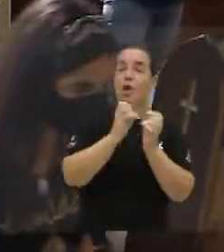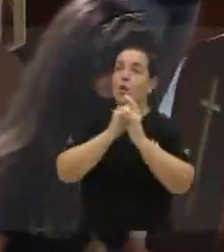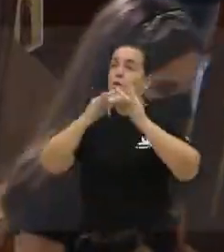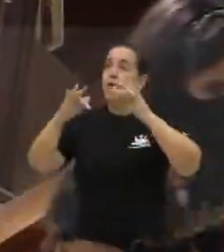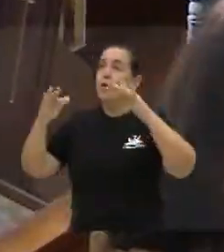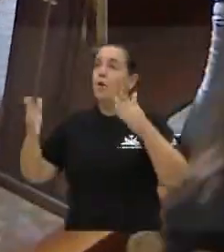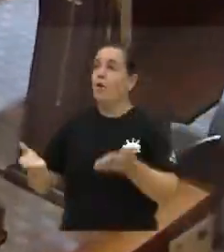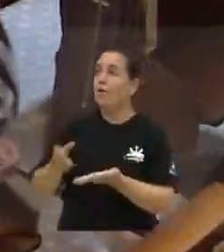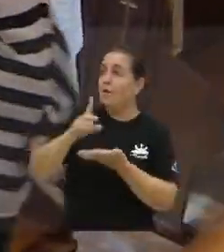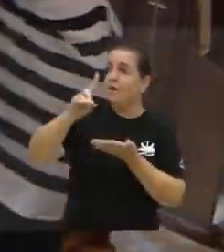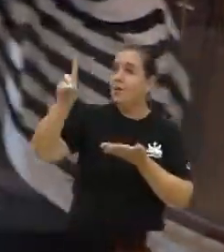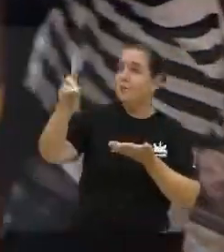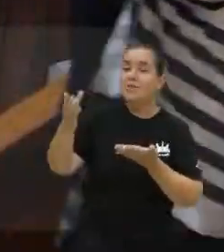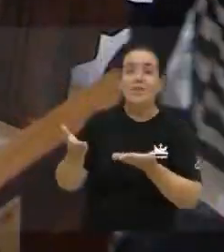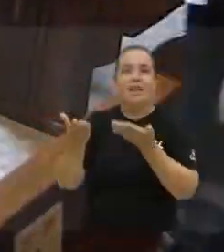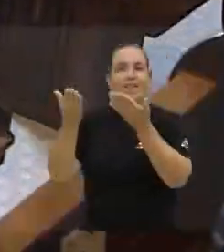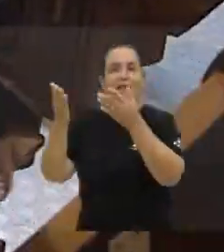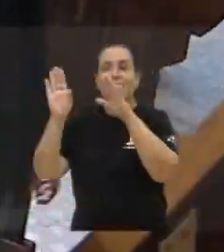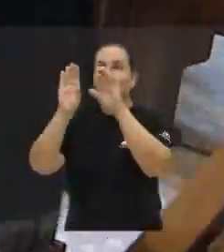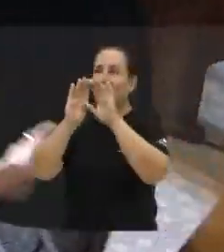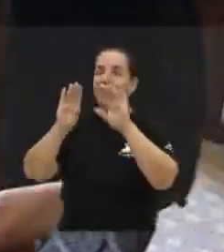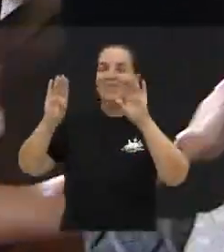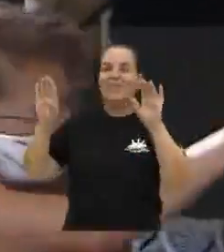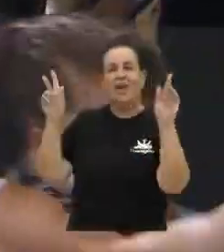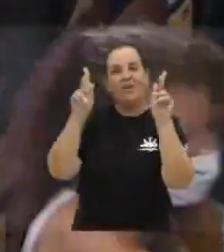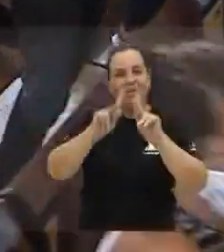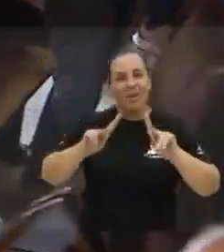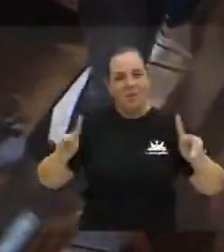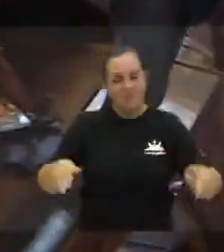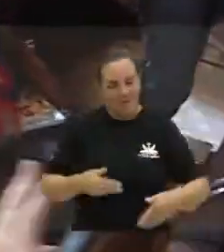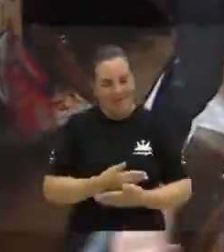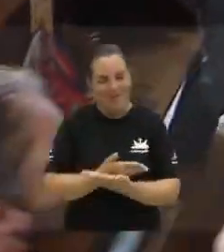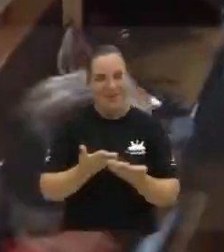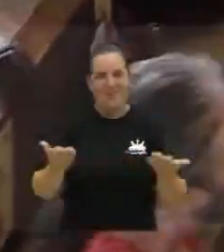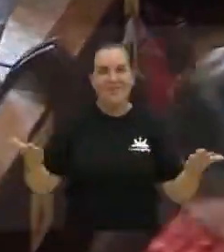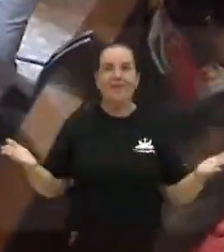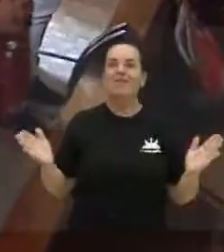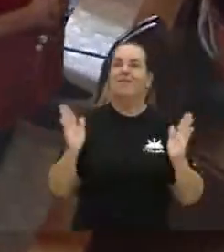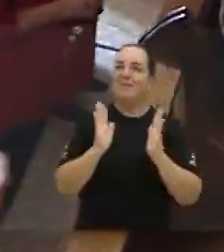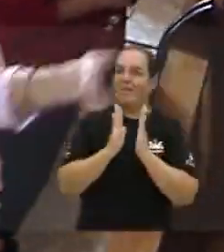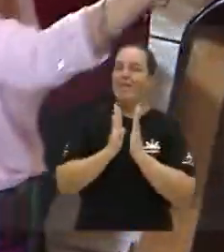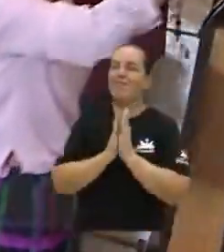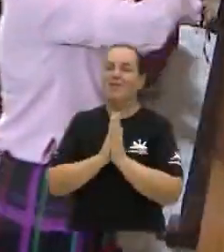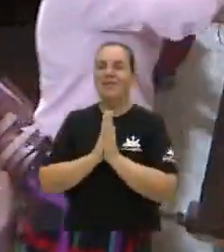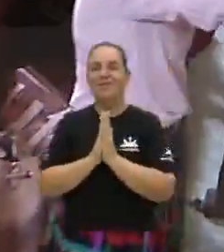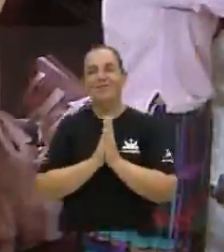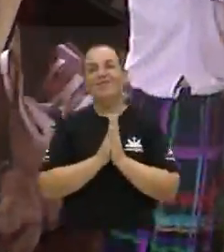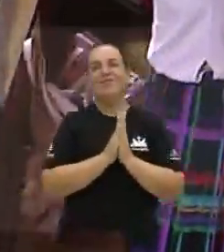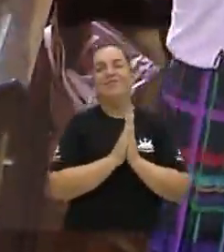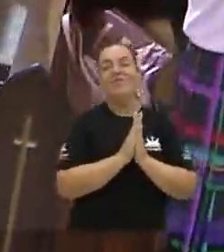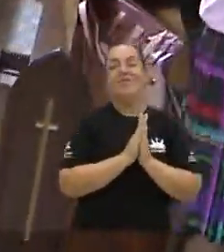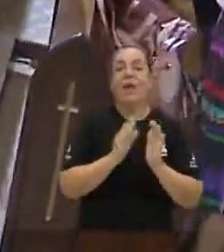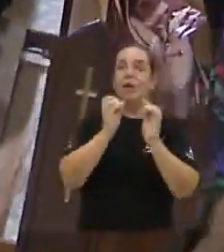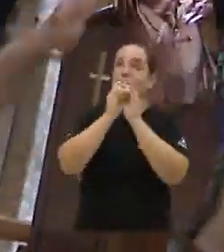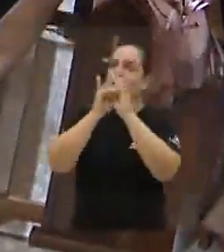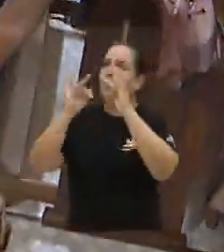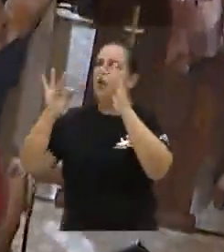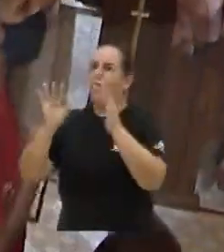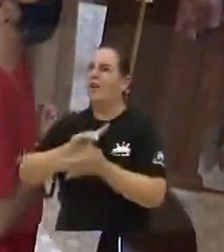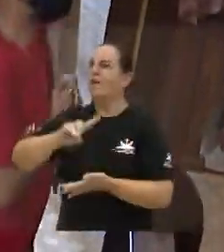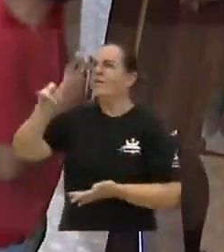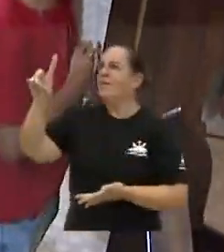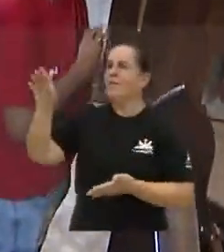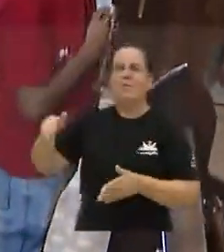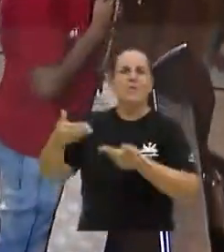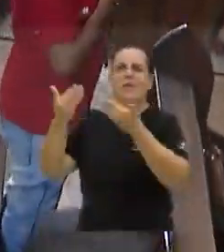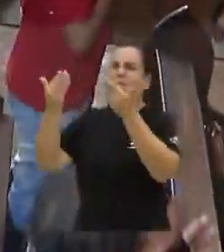agradecemos. Glória a Deus lá nos céus e paz aos seus amém. Bem forte.